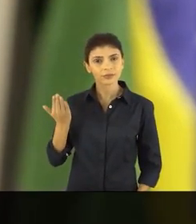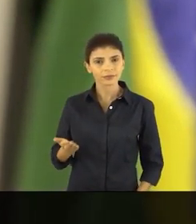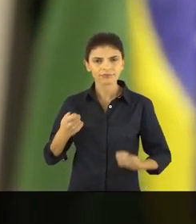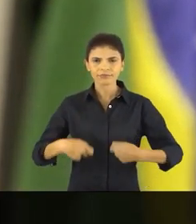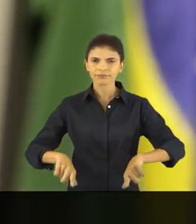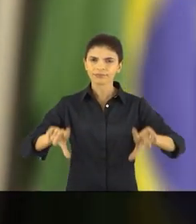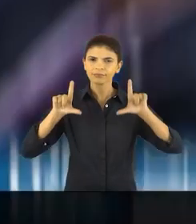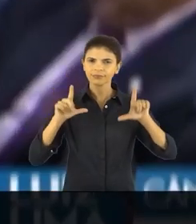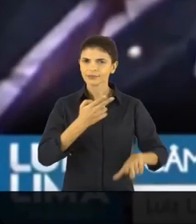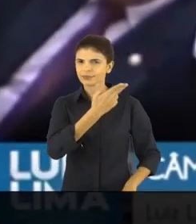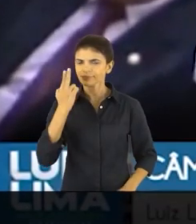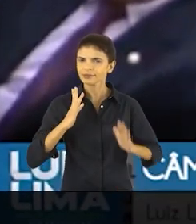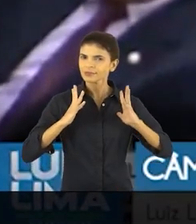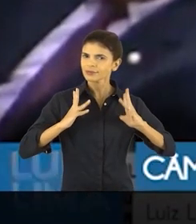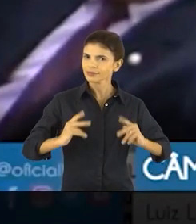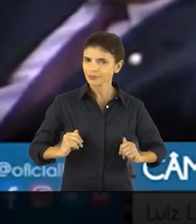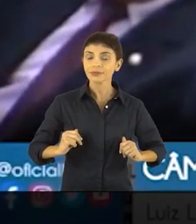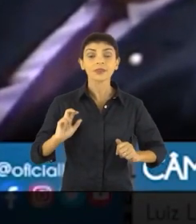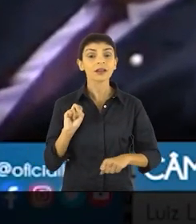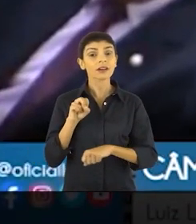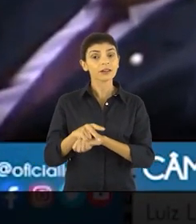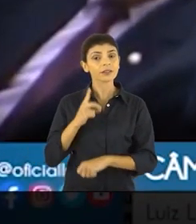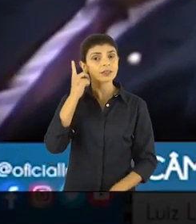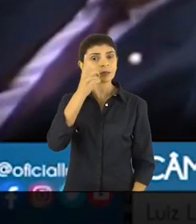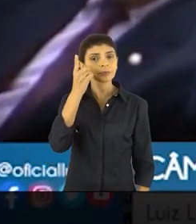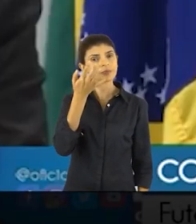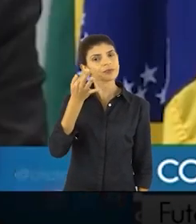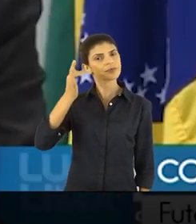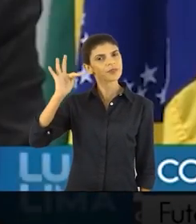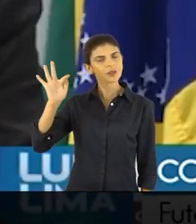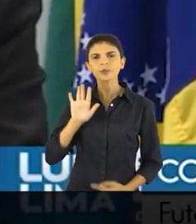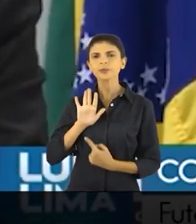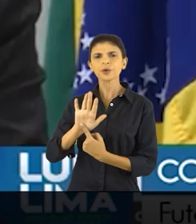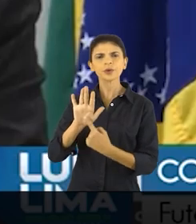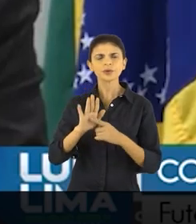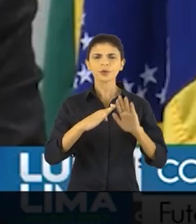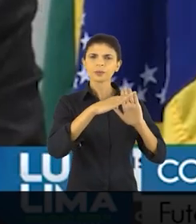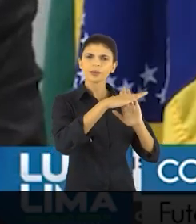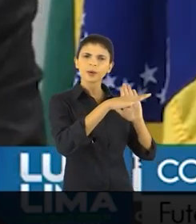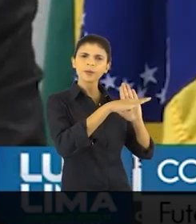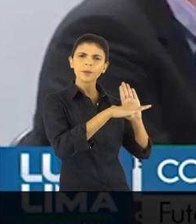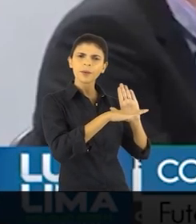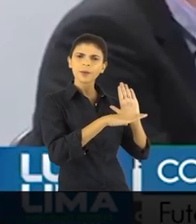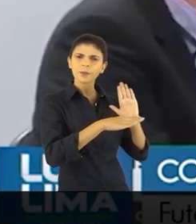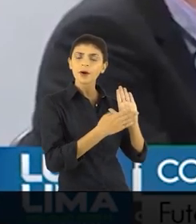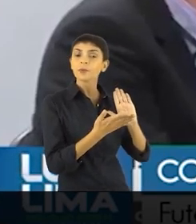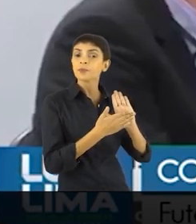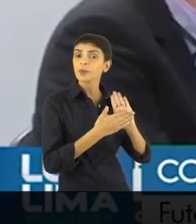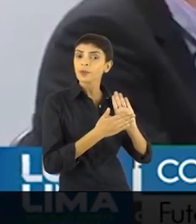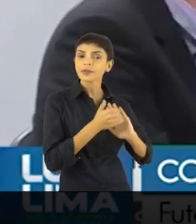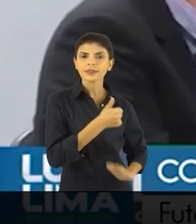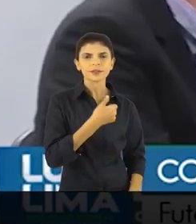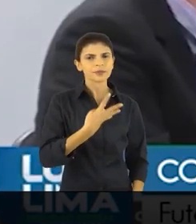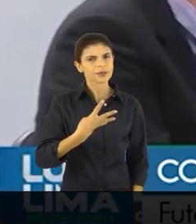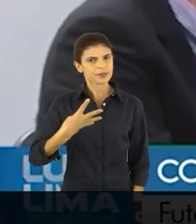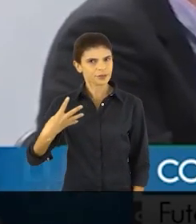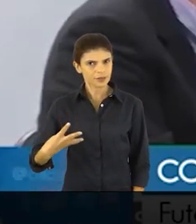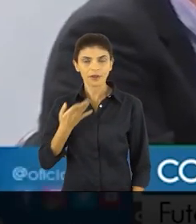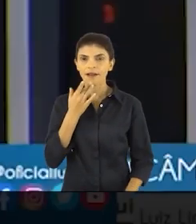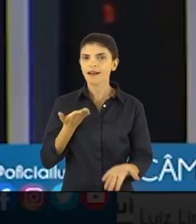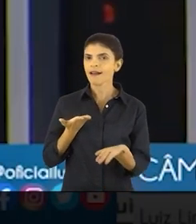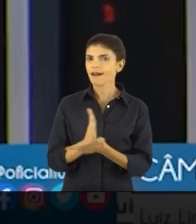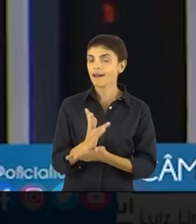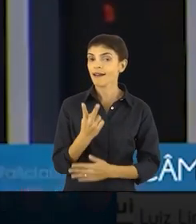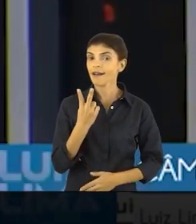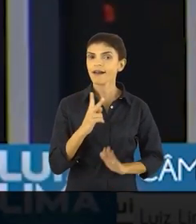Lima é ficha limpa. No seu primeiro ano de mandato como deputado federal, apresentou 144 propostas.